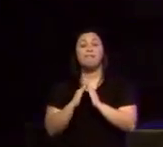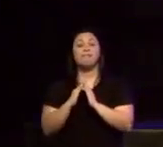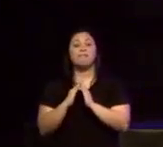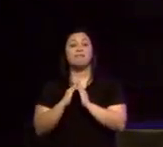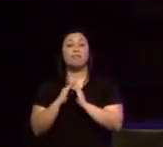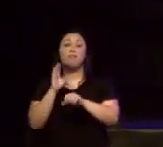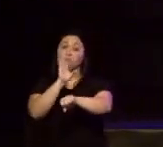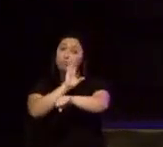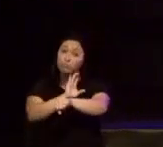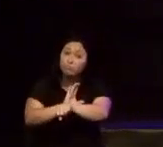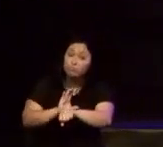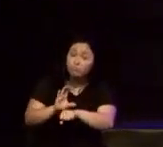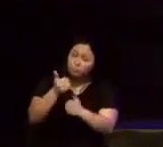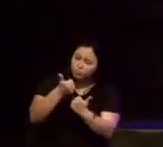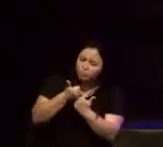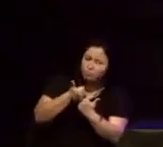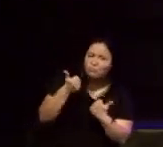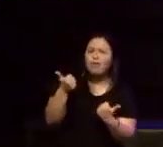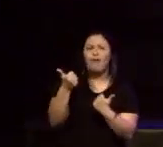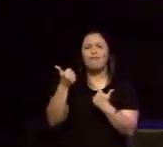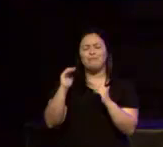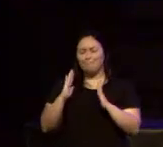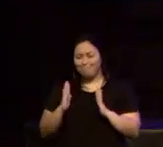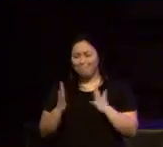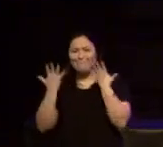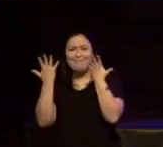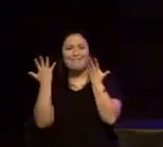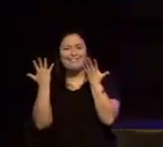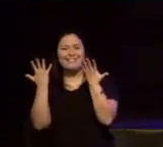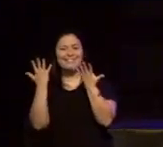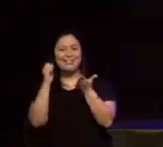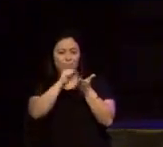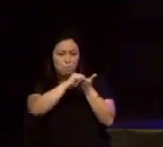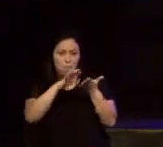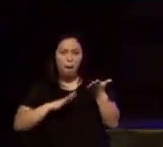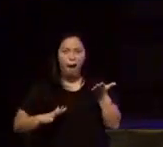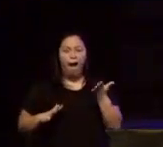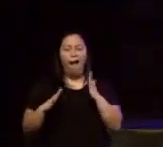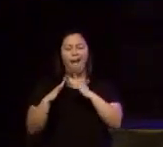nos ministérios, nos eventos, nas atividades da igreja.